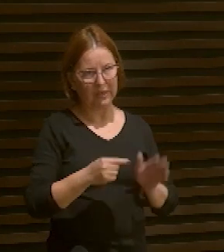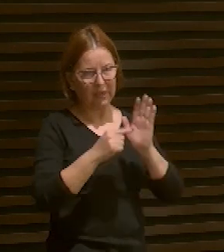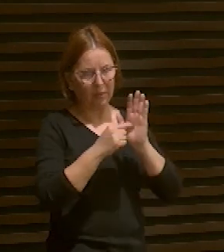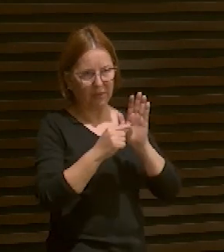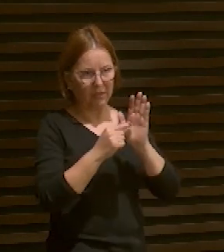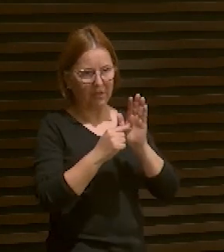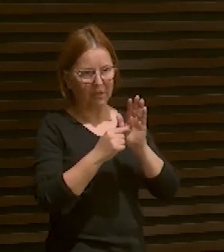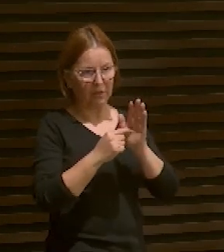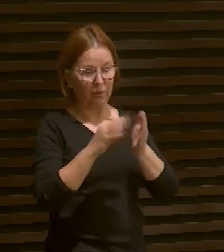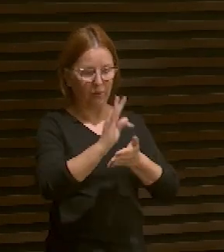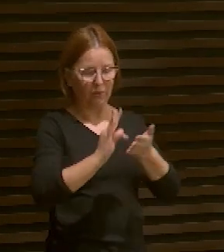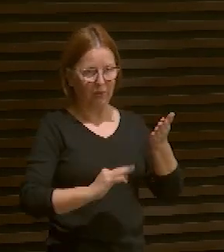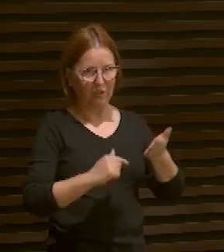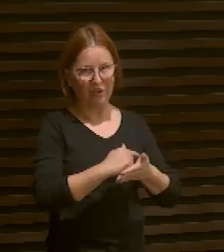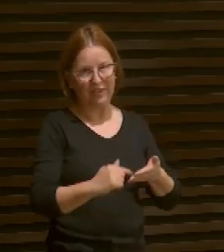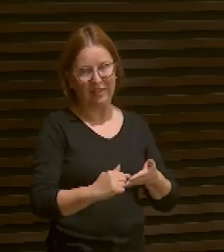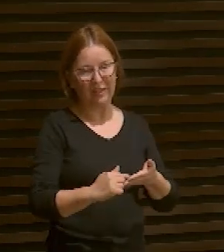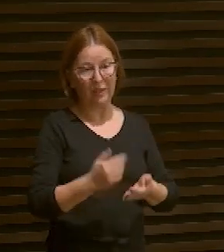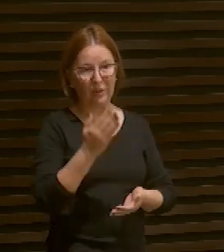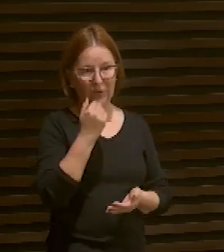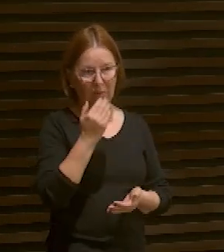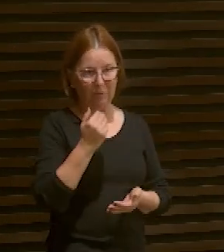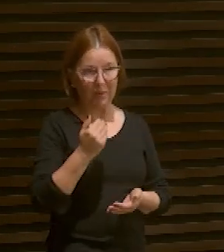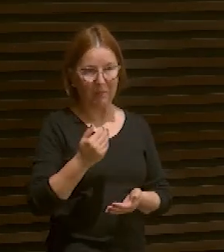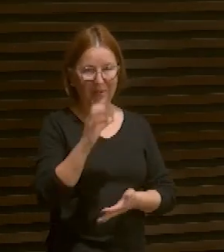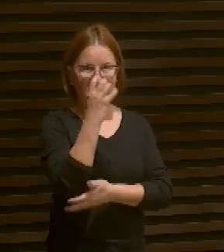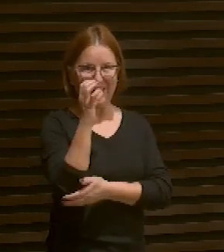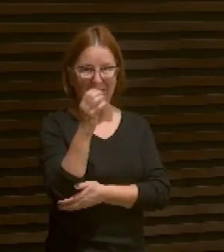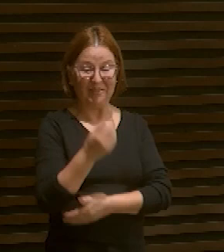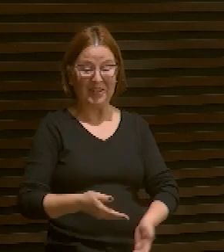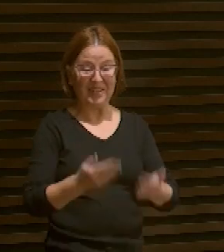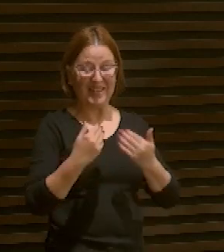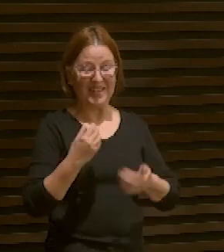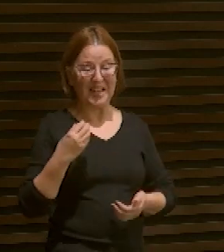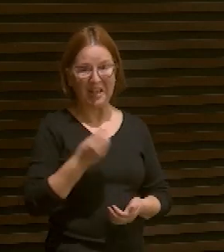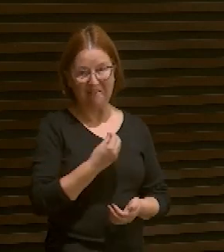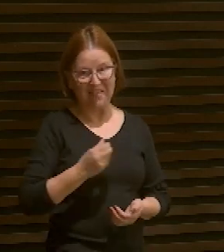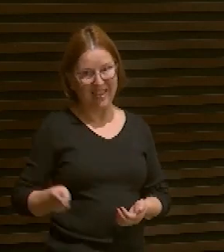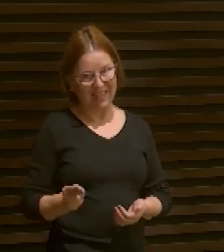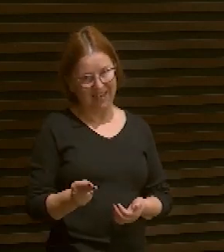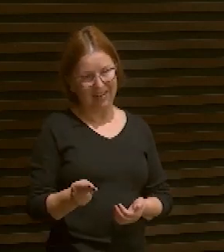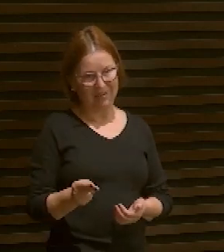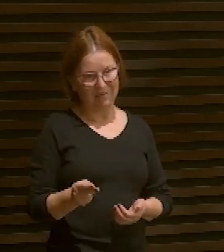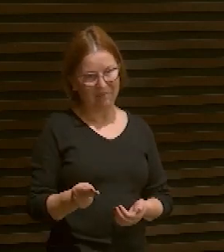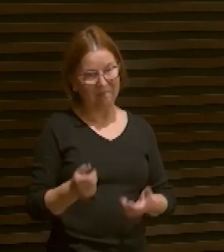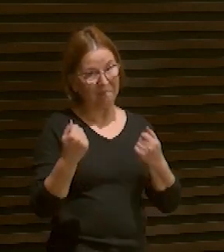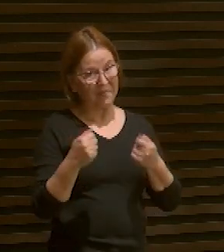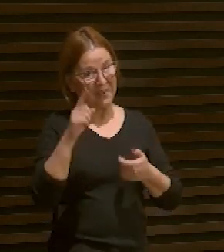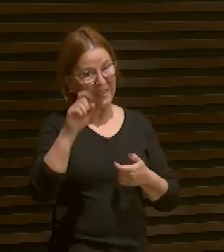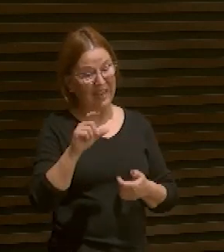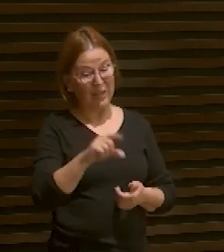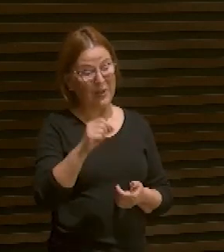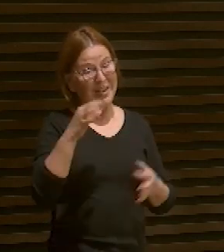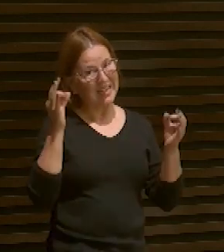Gênesis, comemos da árvore que nos dá a vida eterna, que seria a escolha certa desde o Jardim do Éden,